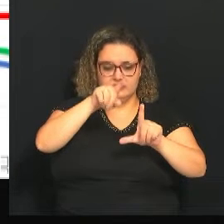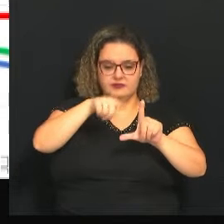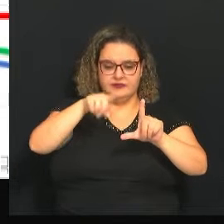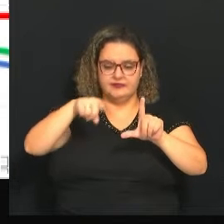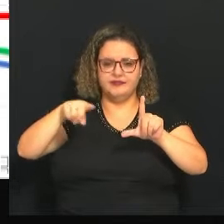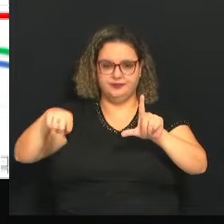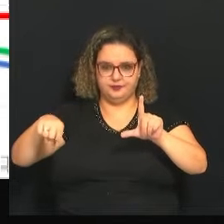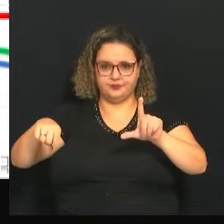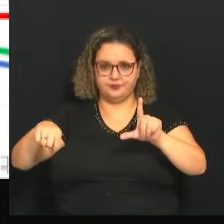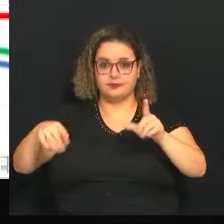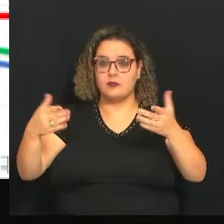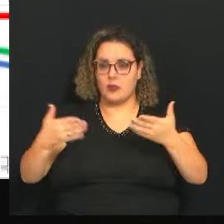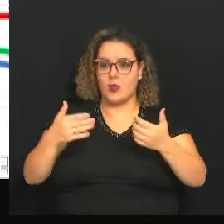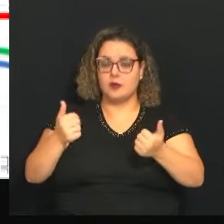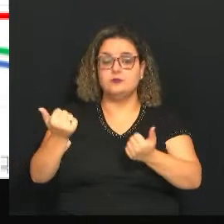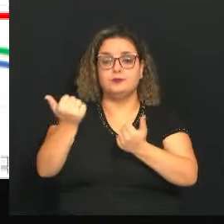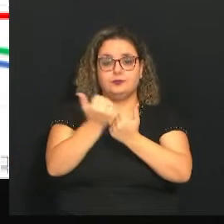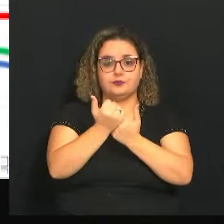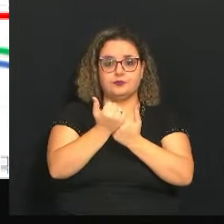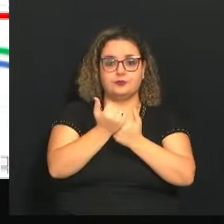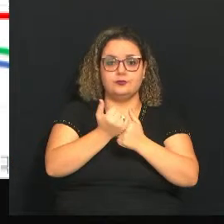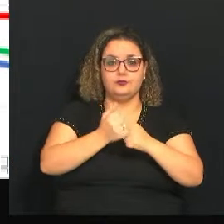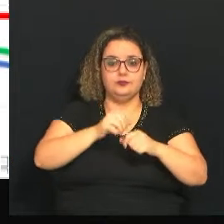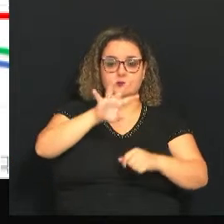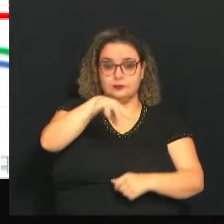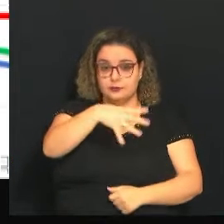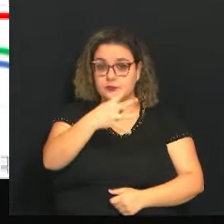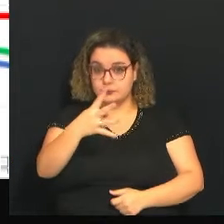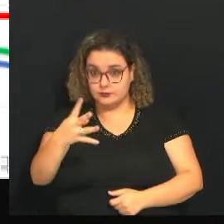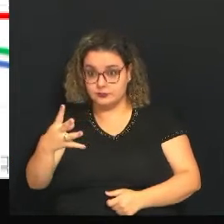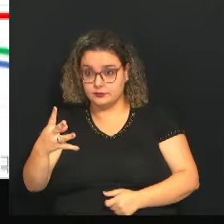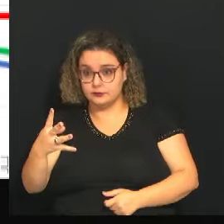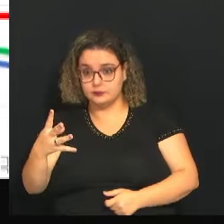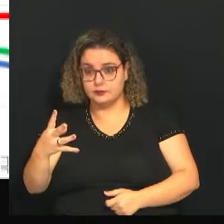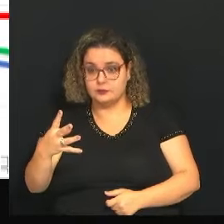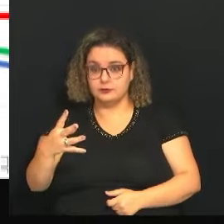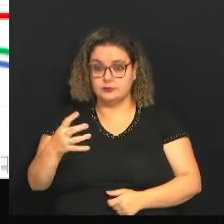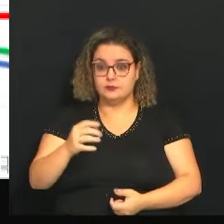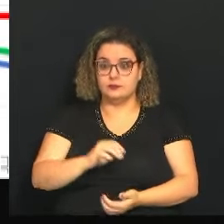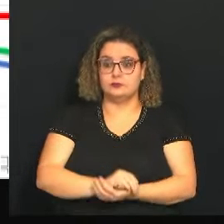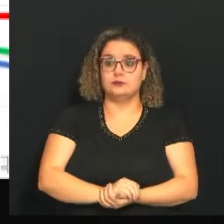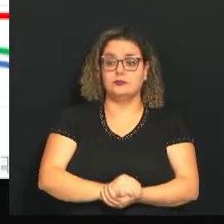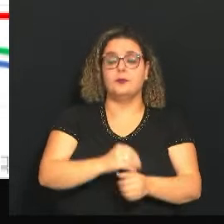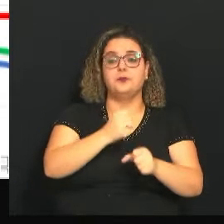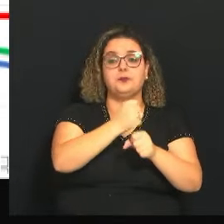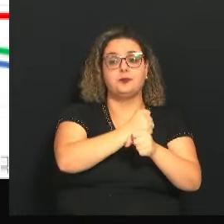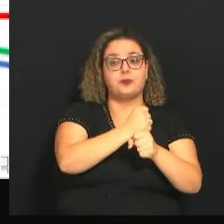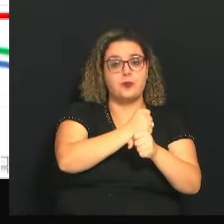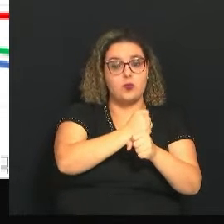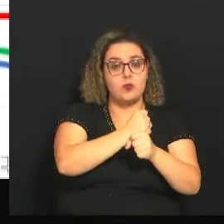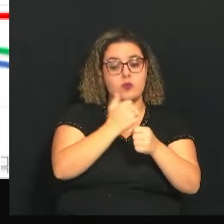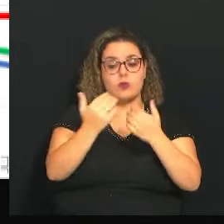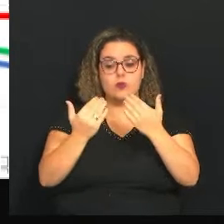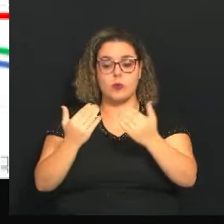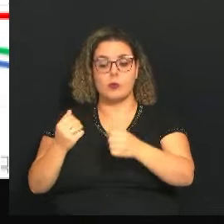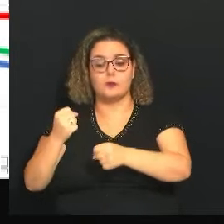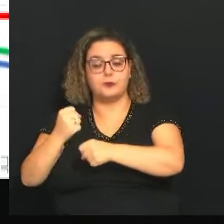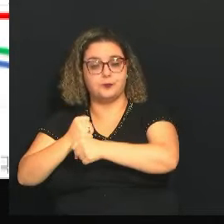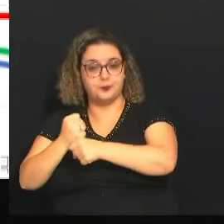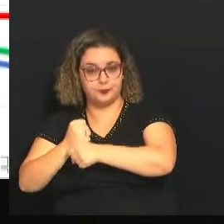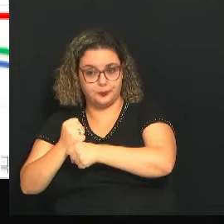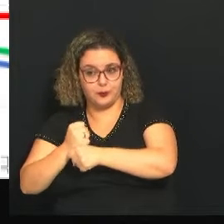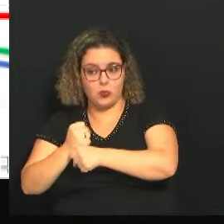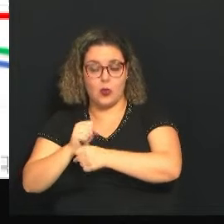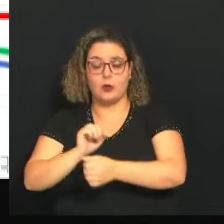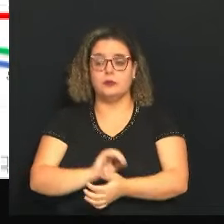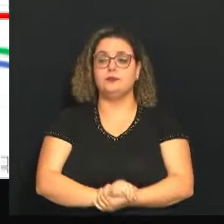agora, mas aqui eu estou mostrando a variação móvel, ou seja, um ano contra o outro. Então, aí me chamou